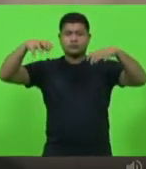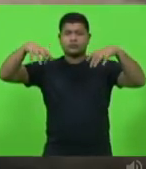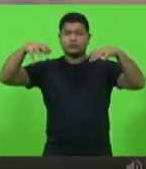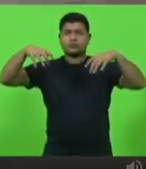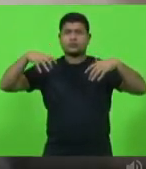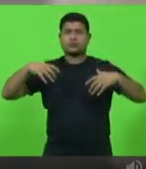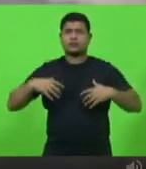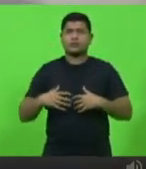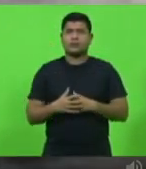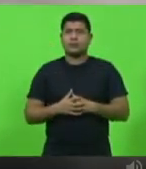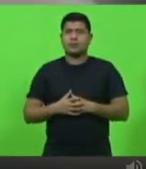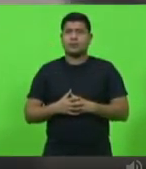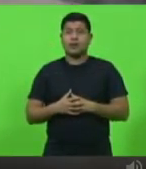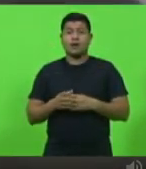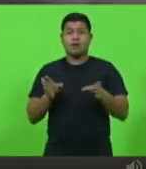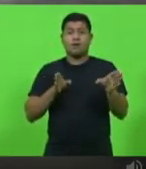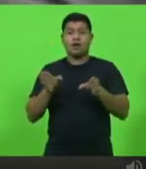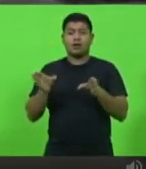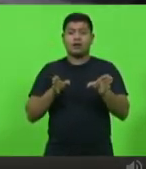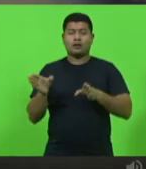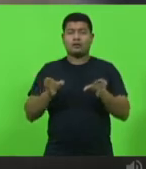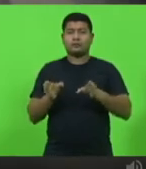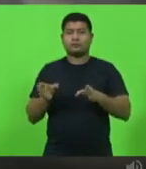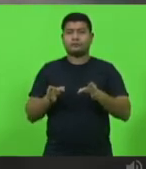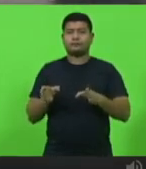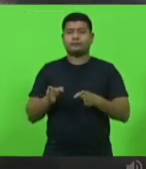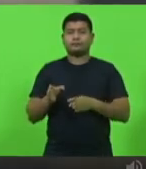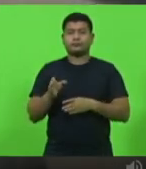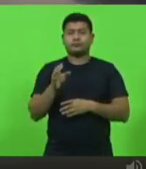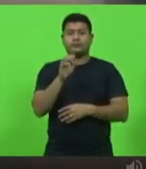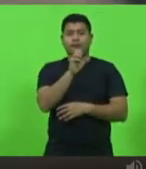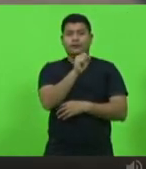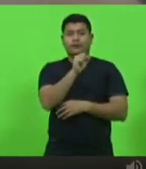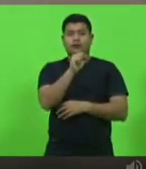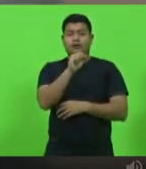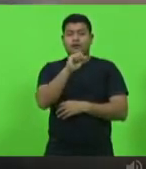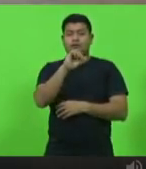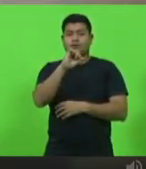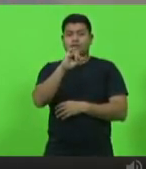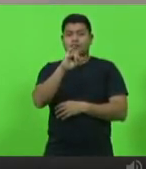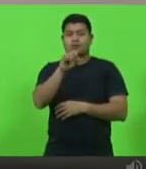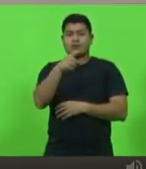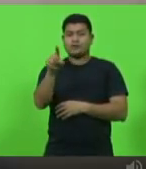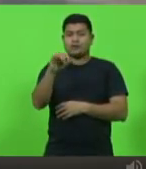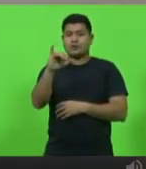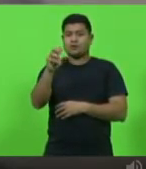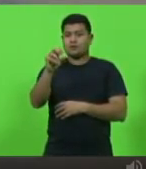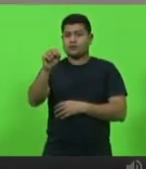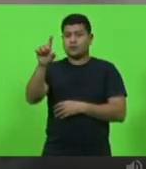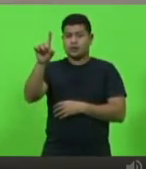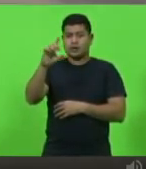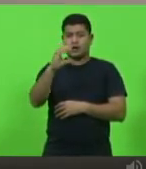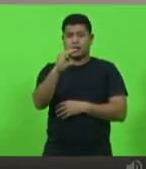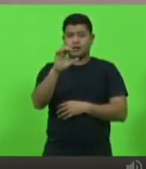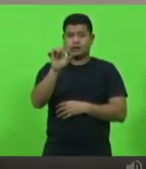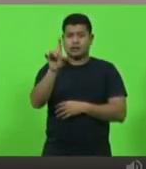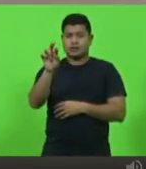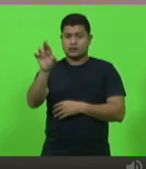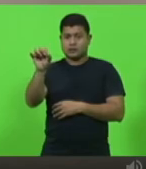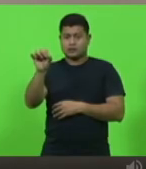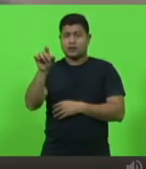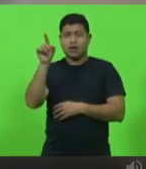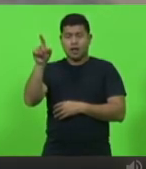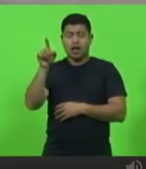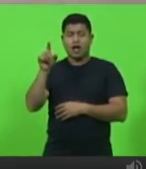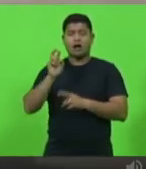aqui é o acesso lá de São José do Cedro, aquela via marginal. Mas a